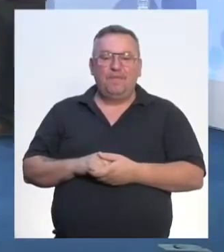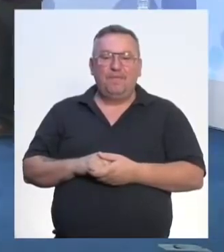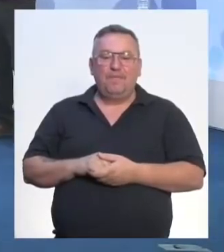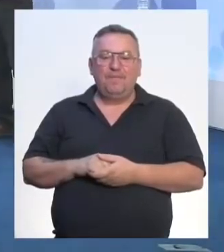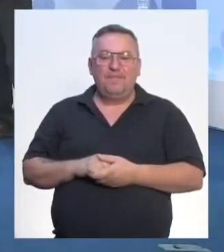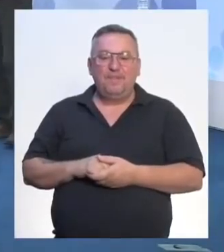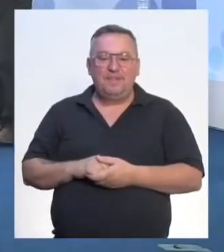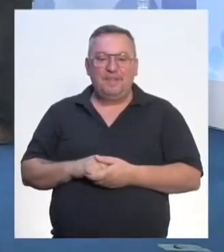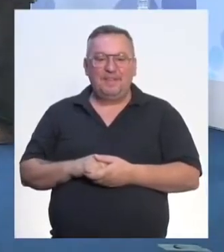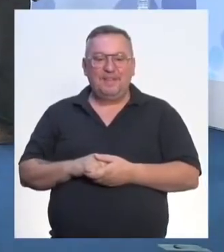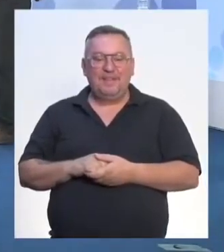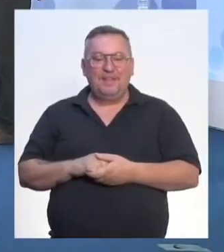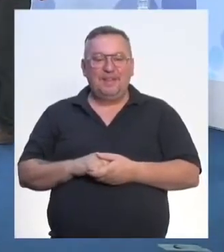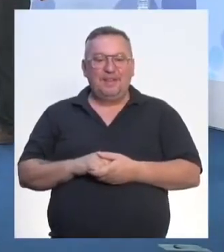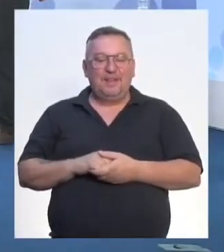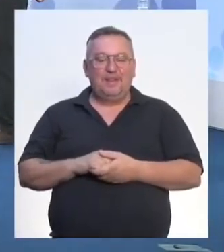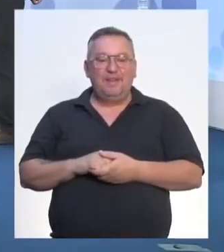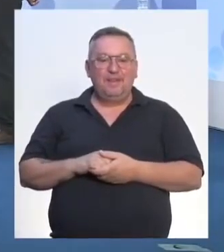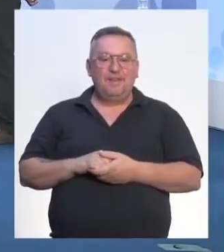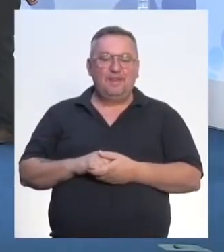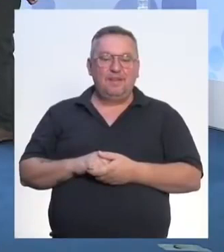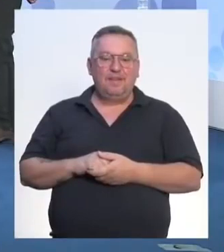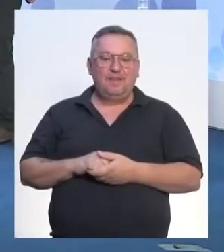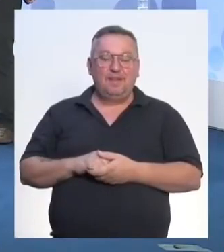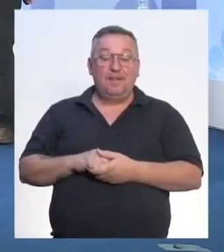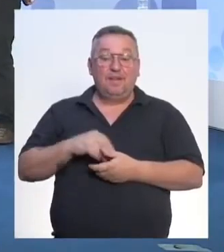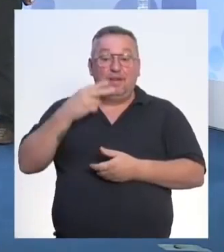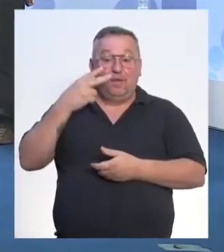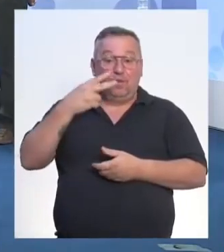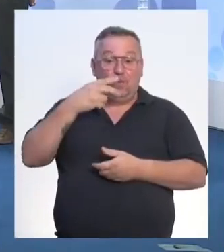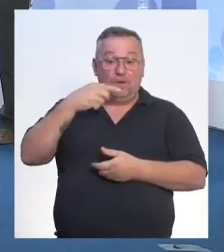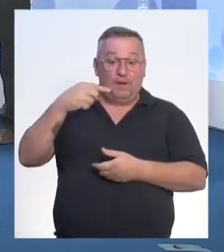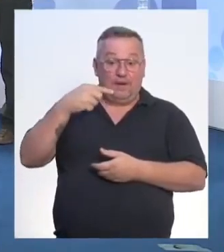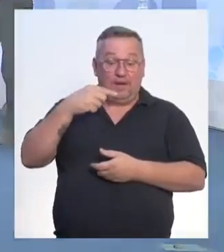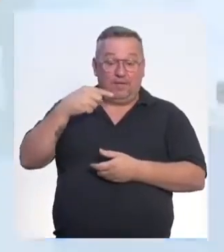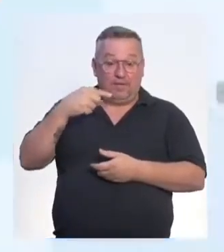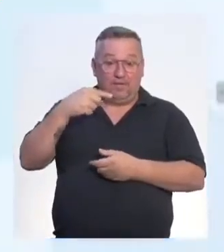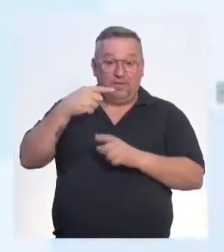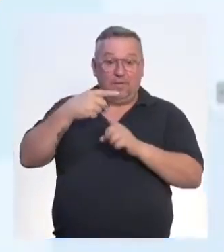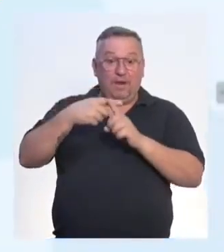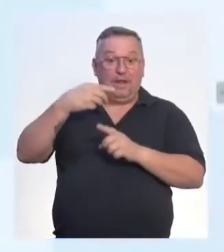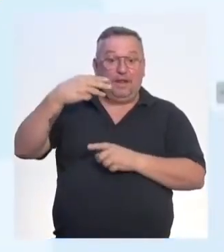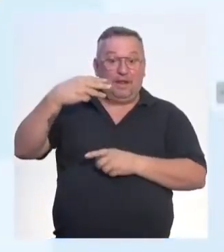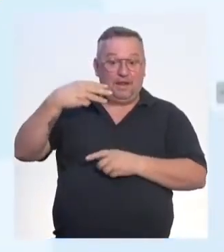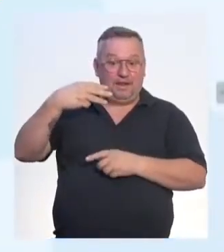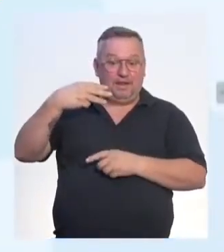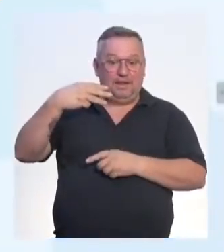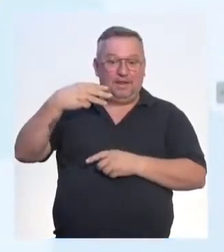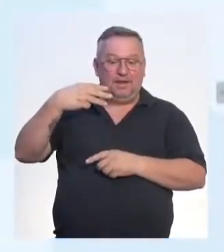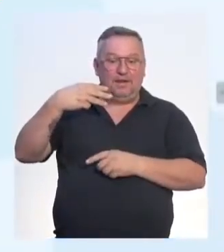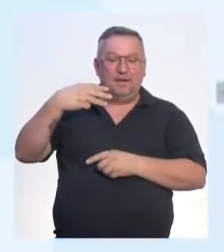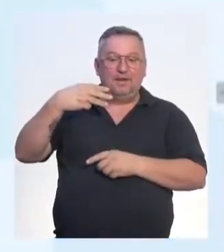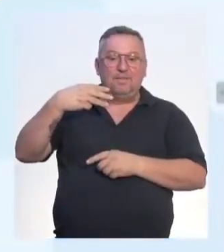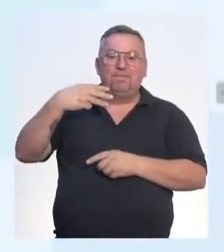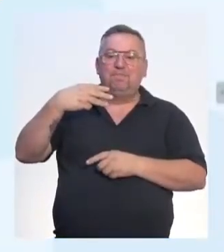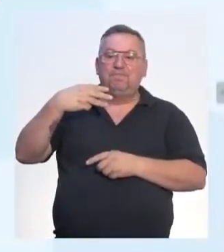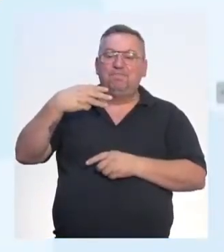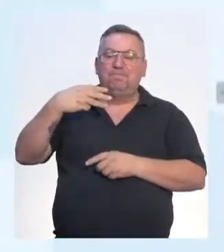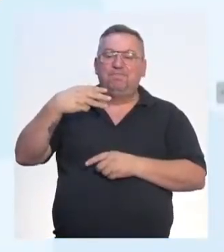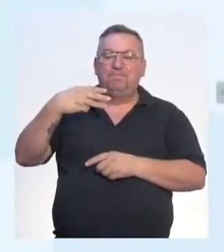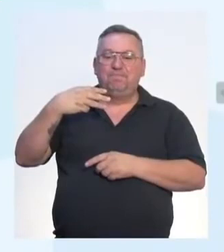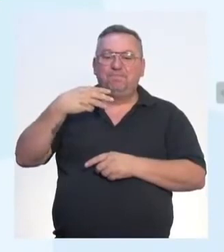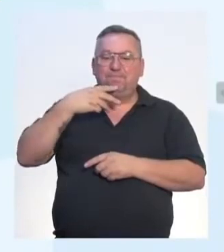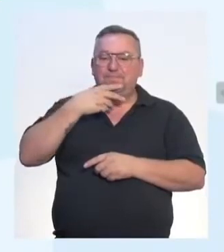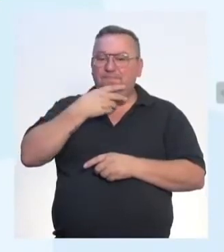Vamos lá. Então eu tenho 2 negativos que multiplica o 3 negativo, que é o do centro, que é o vermelho,